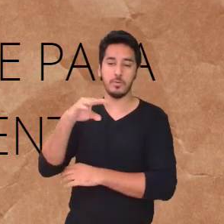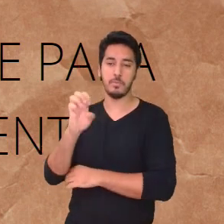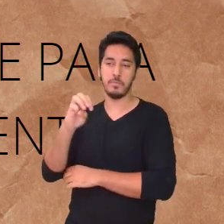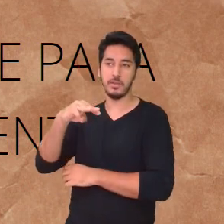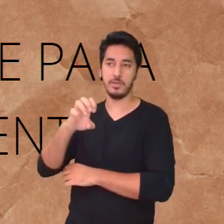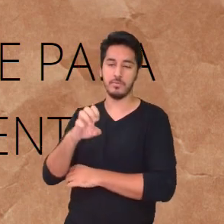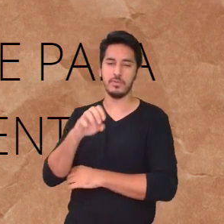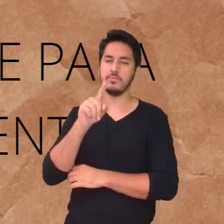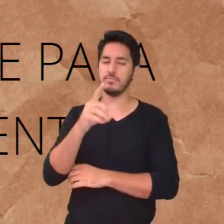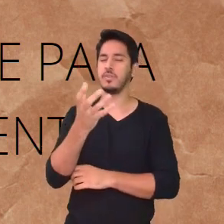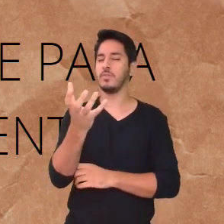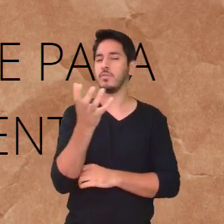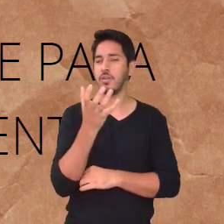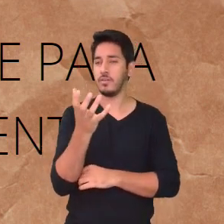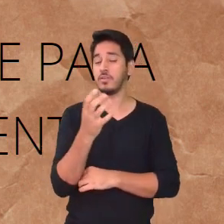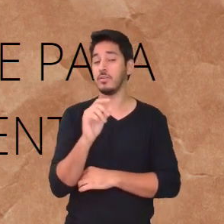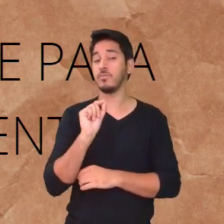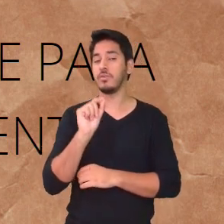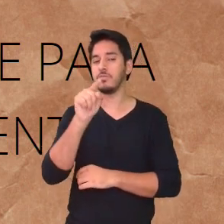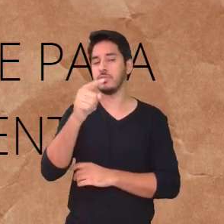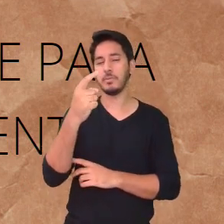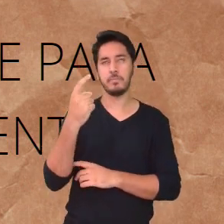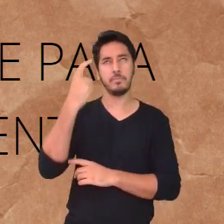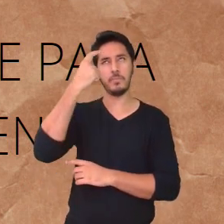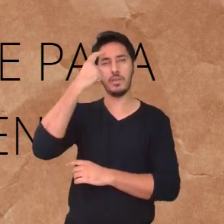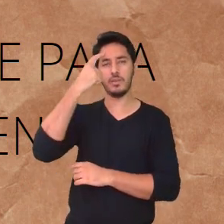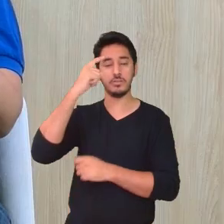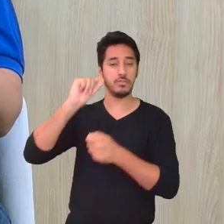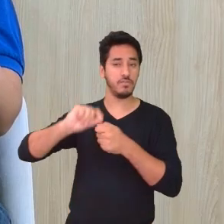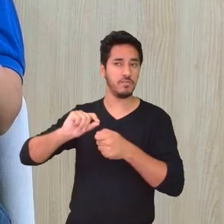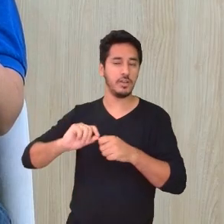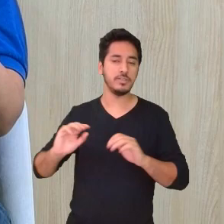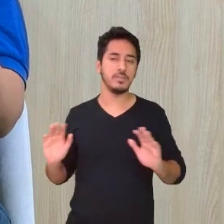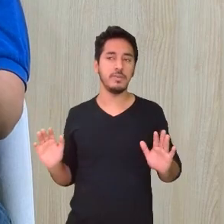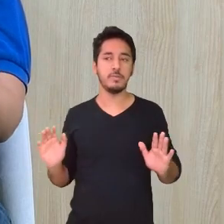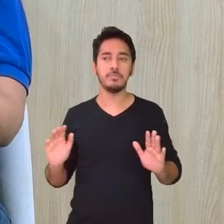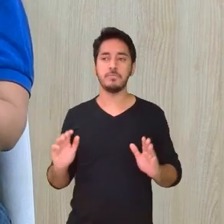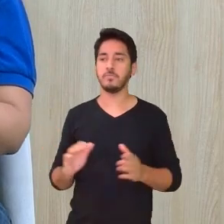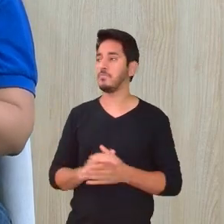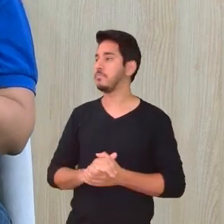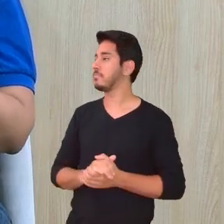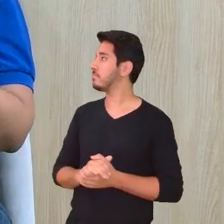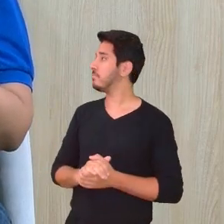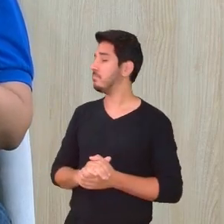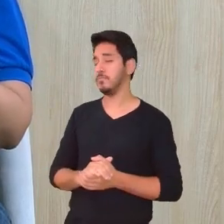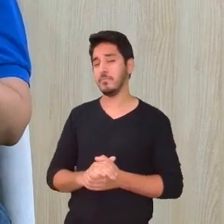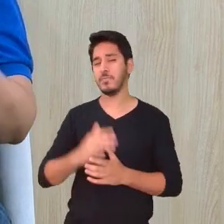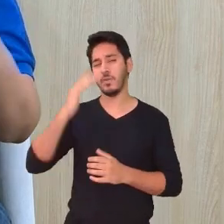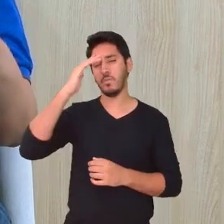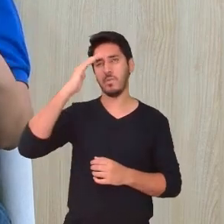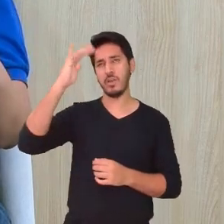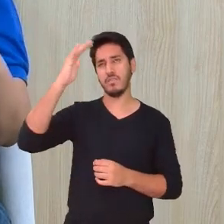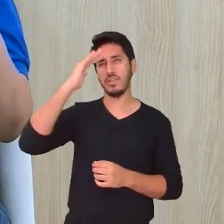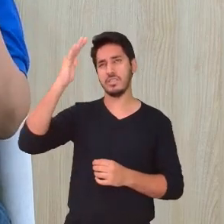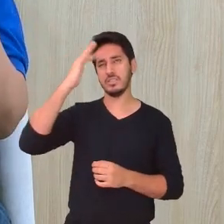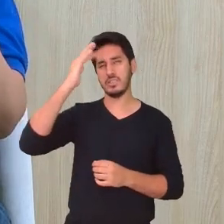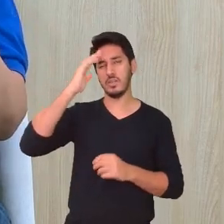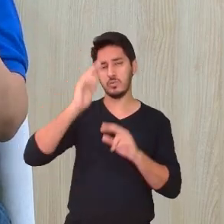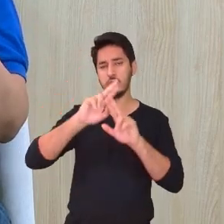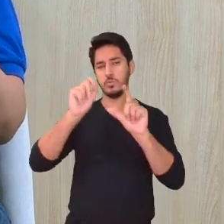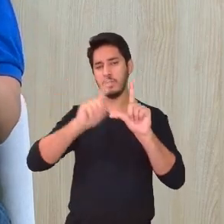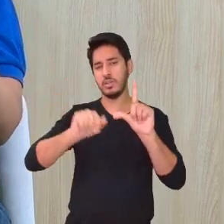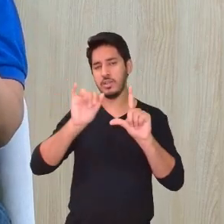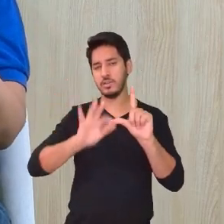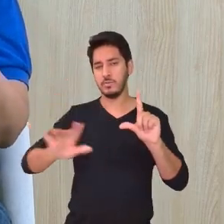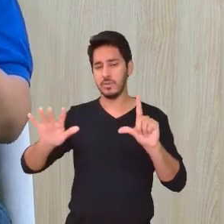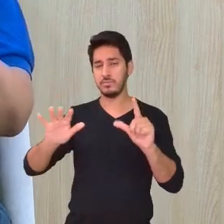quero que a gente quer que você pense e faça uma reflexão sobre letramento e